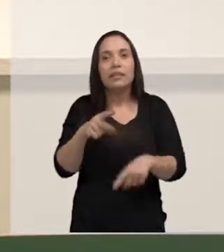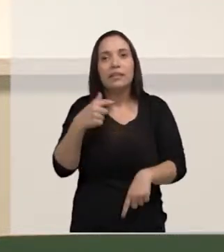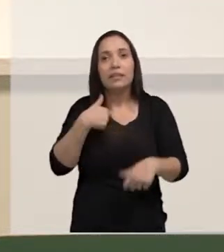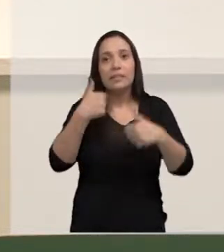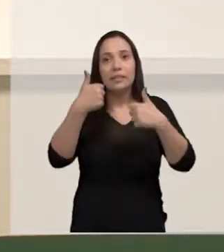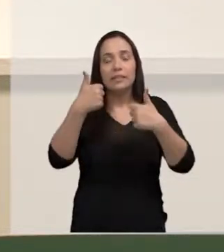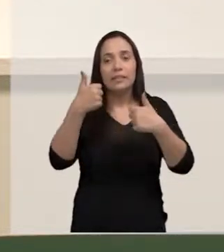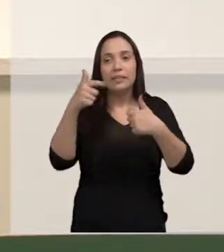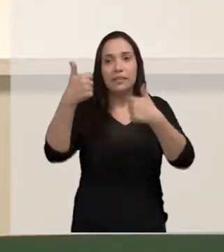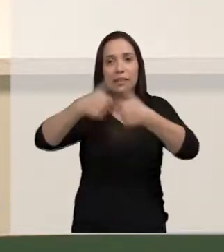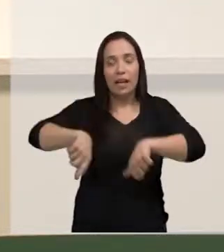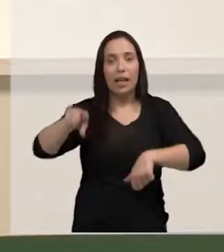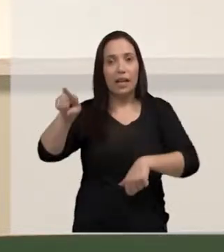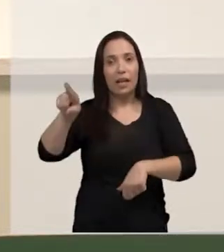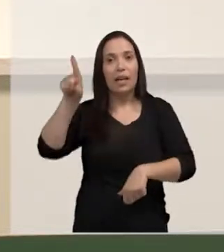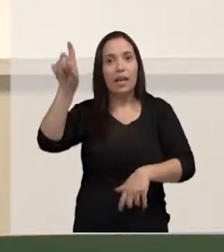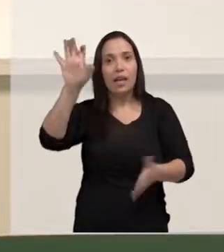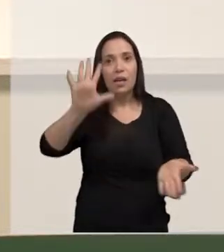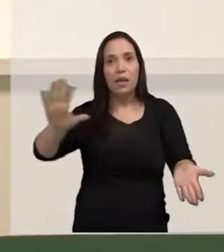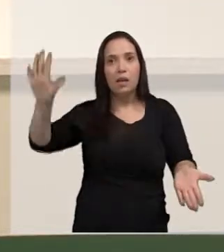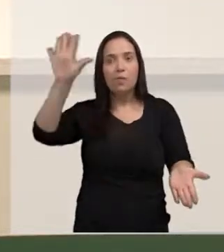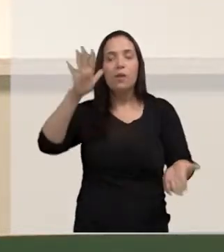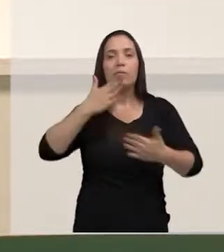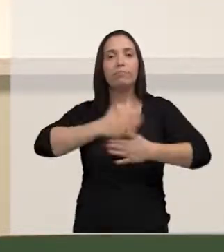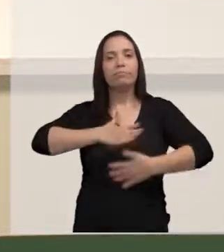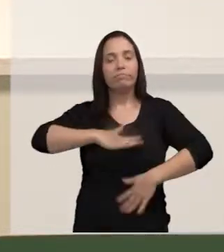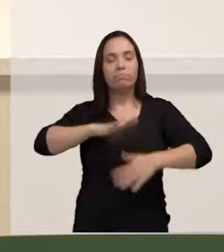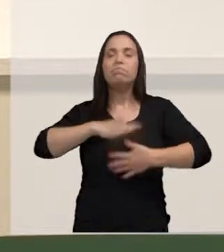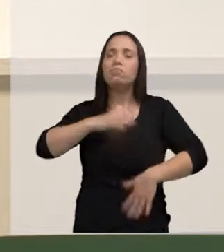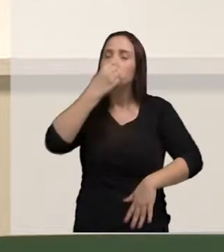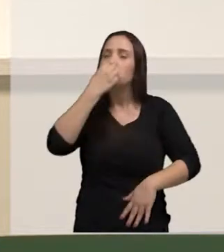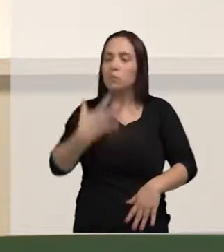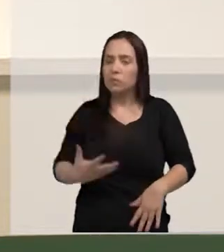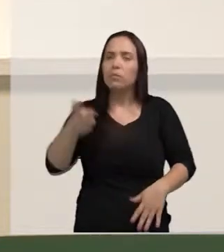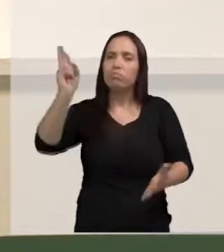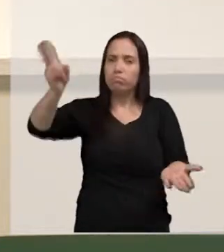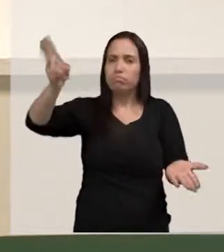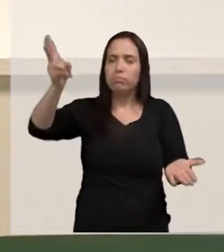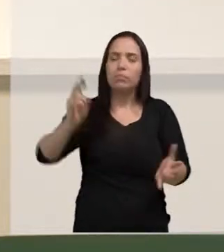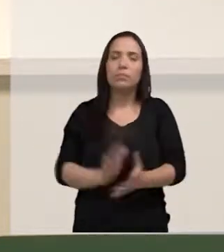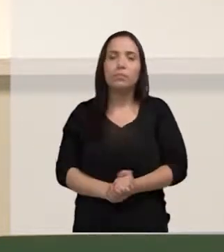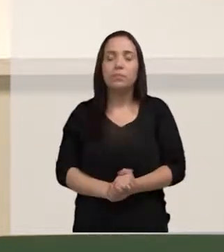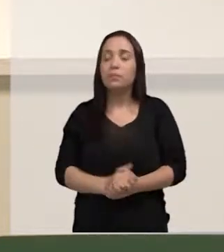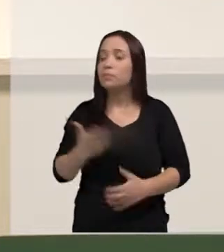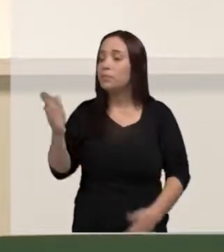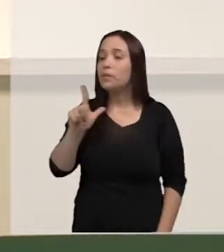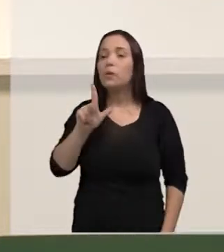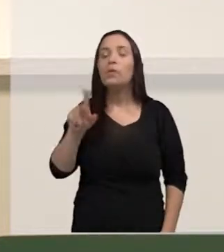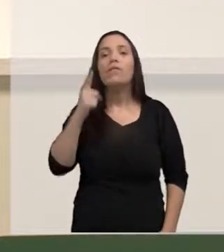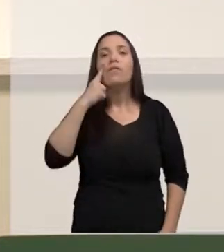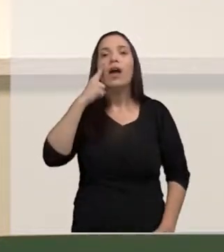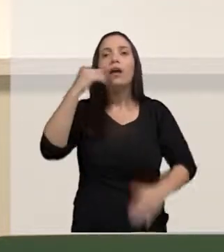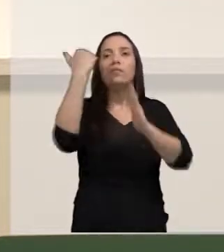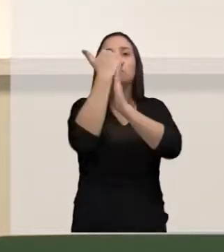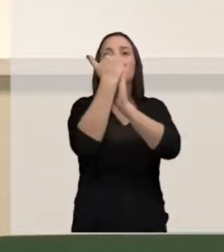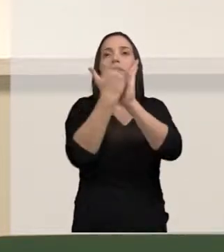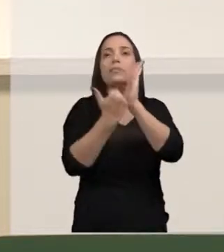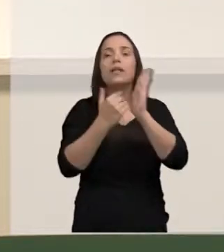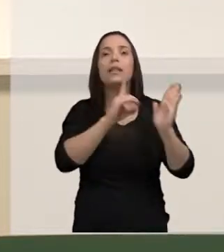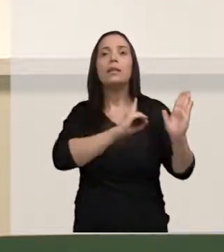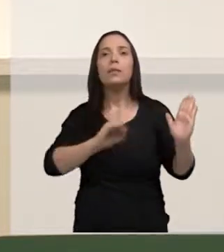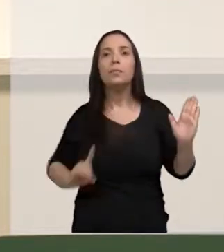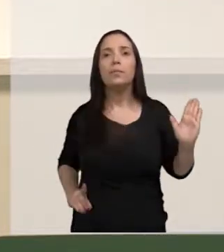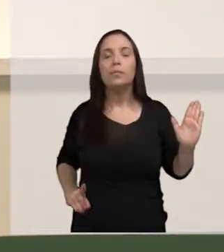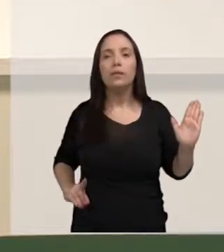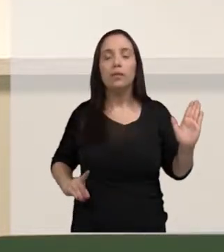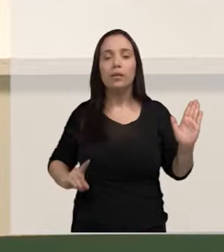lá na Europa tomando vinhozinho. Tá certo. Merecido, tá certo. Ô Luiz, você está com a relação aí dos deputados estaduais, irmão? Sim, vamos